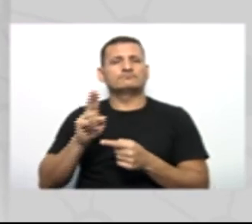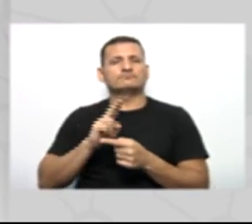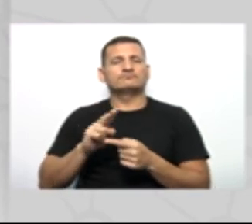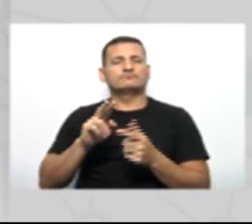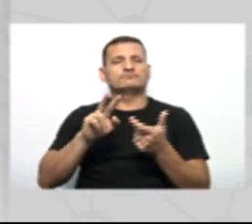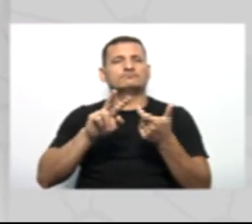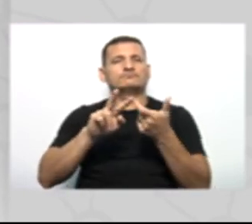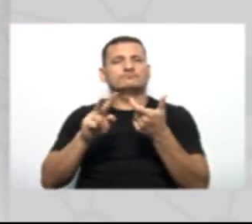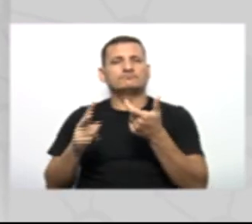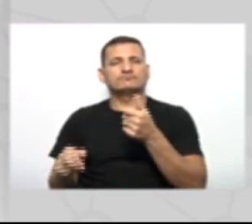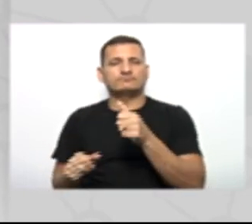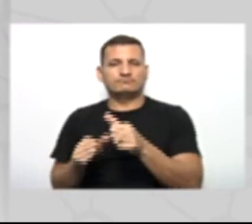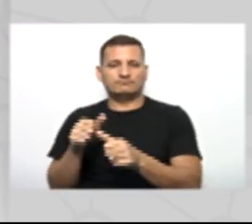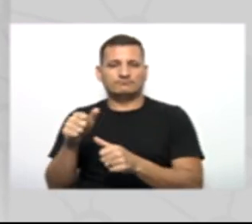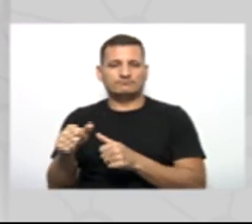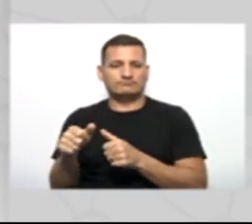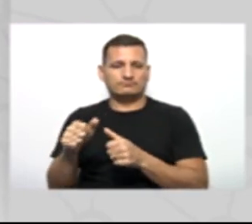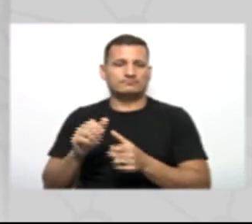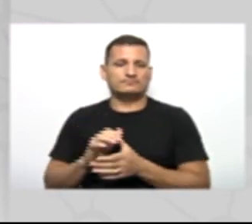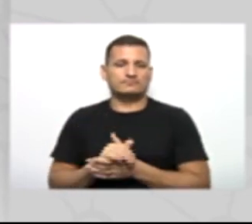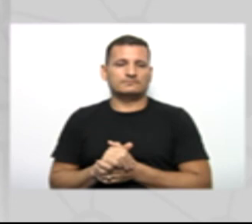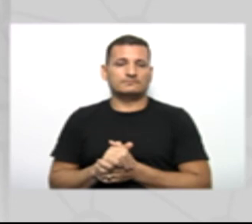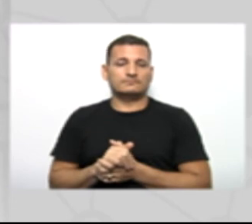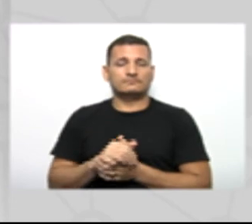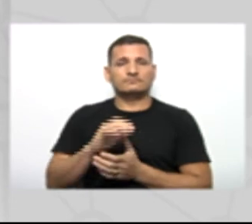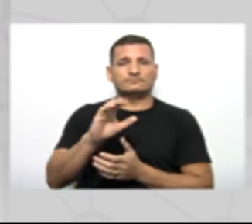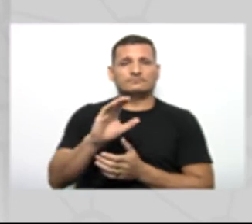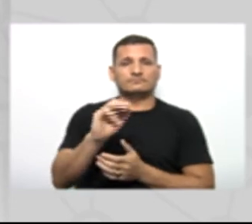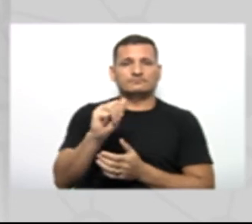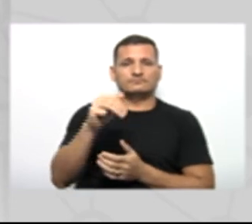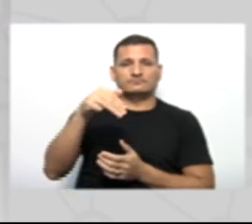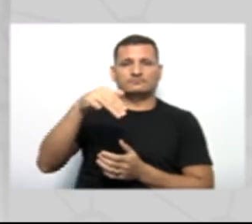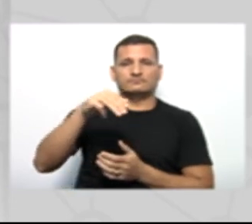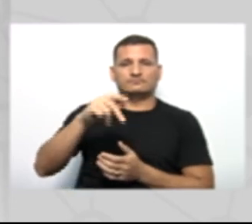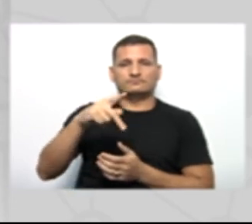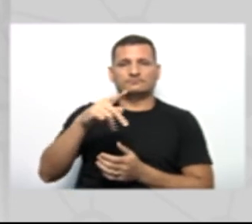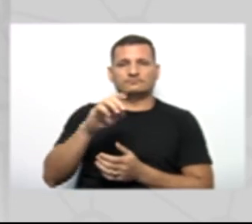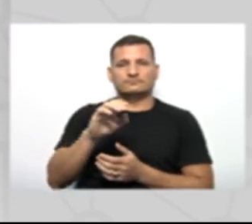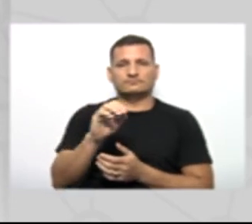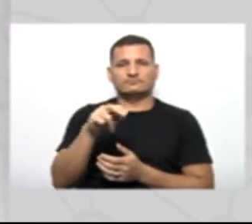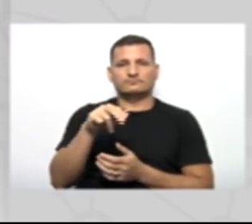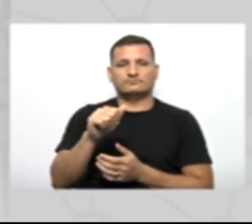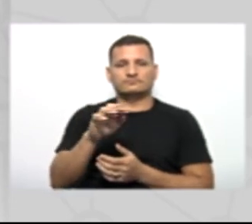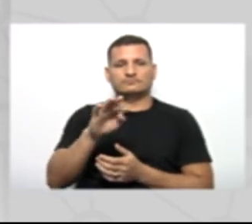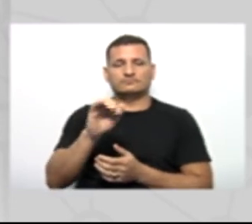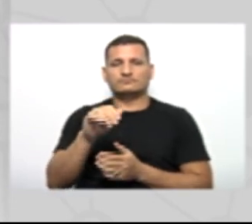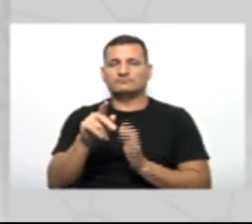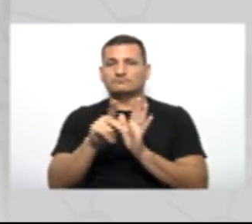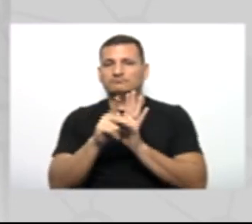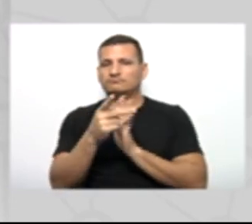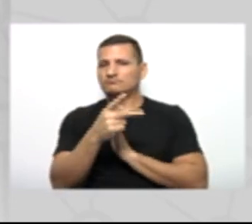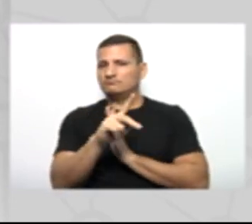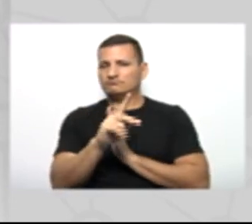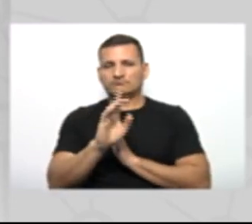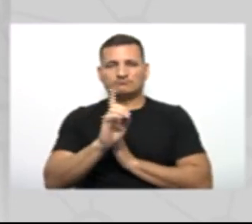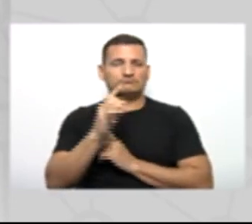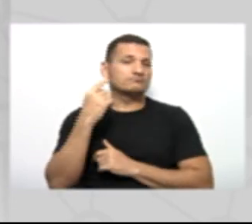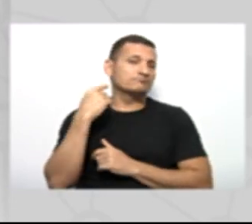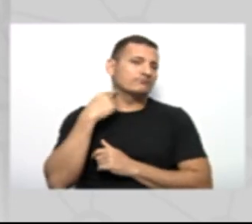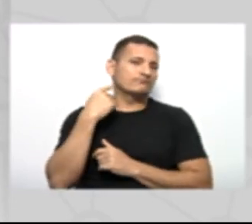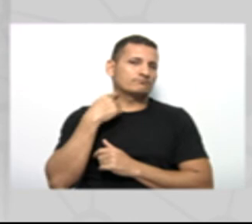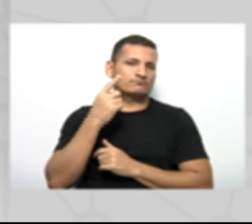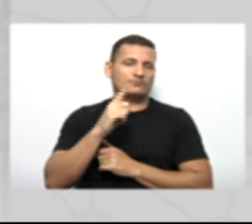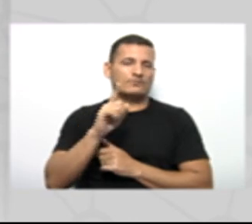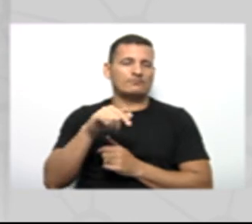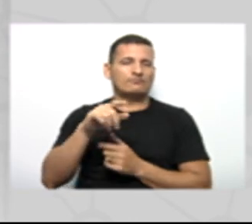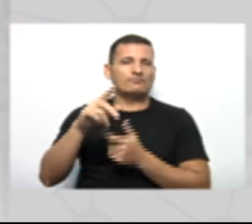polimorfismo? Essa informação campeonato, ela não é da própria classe Flamengo, ela foi uma característica